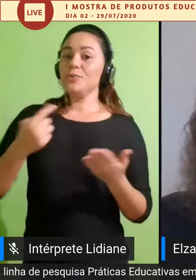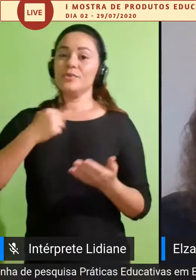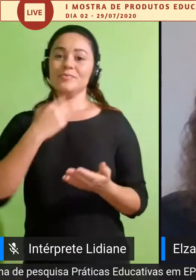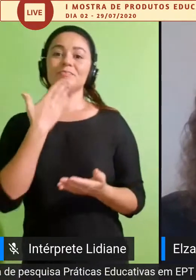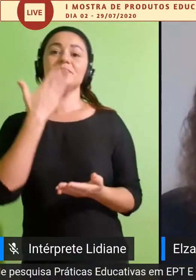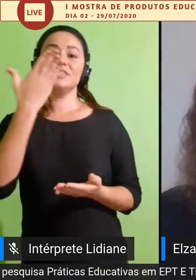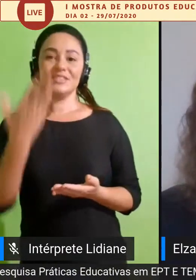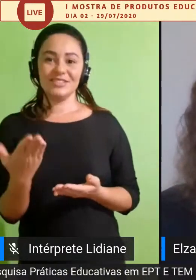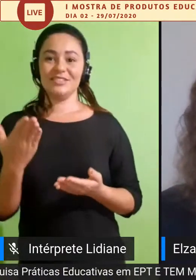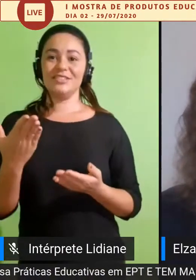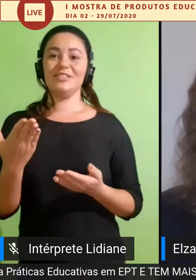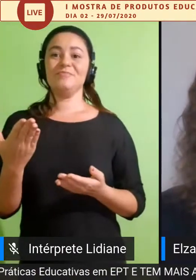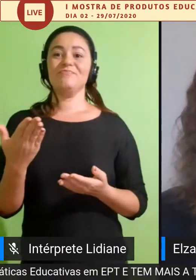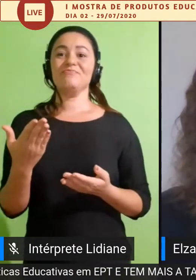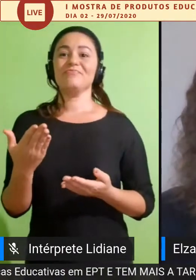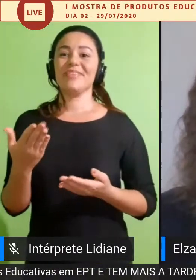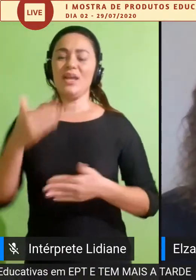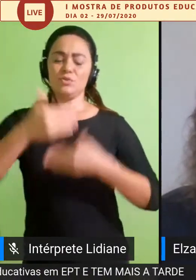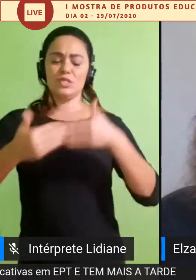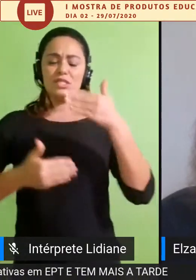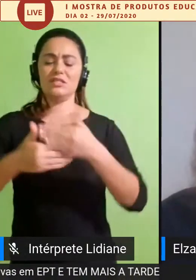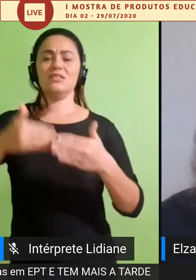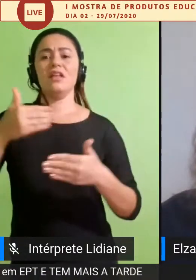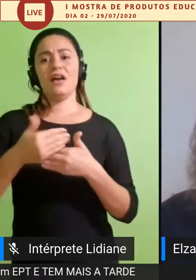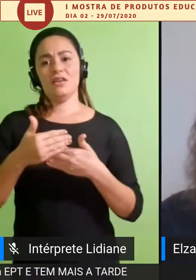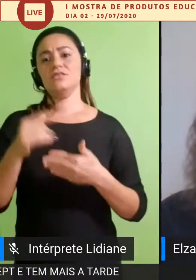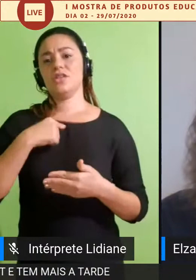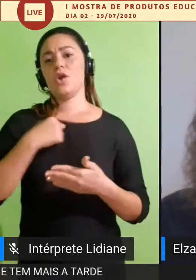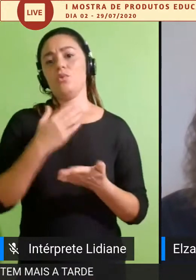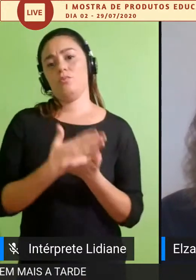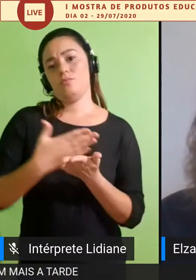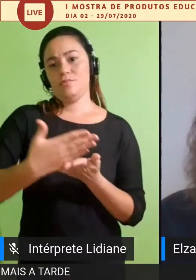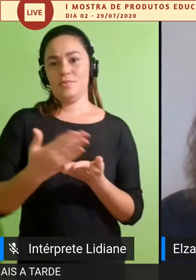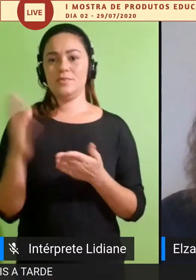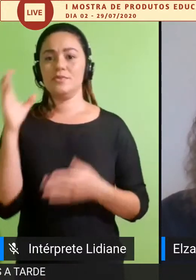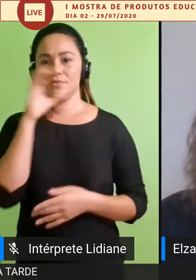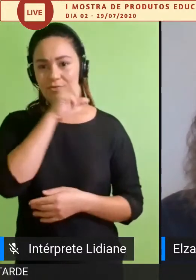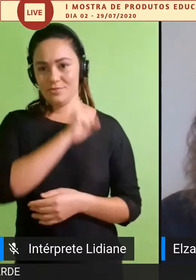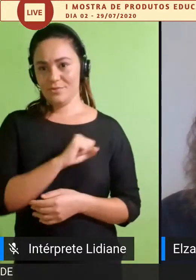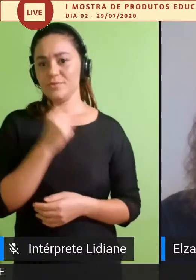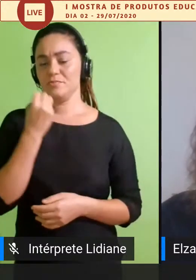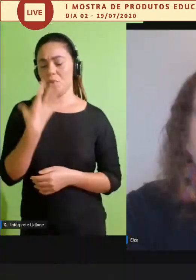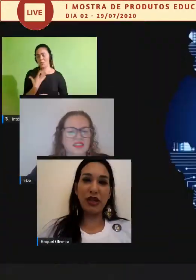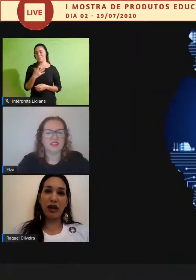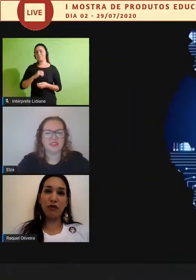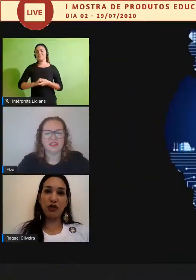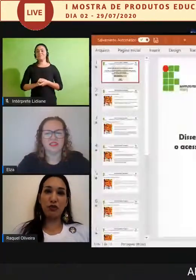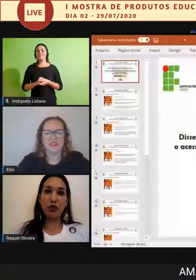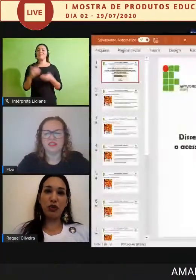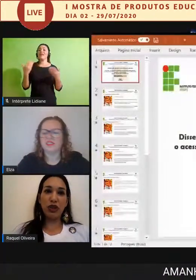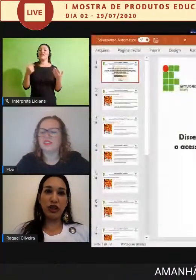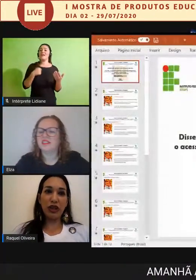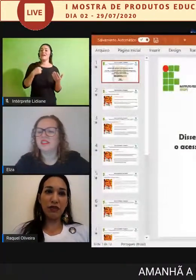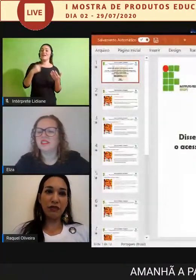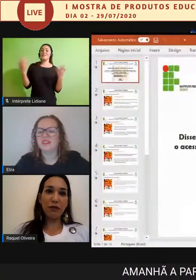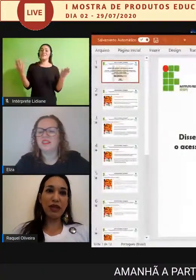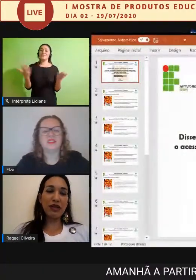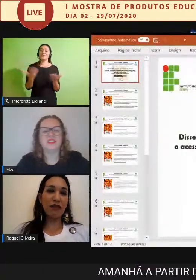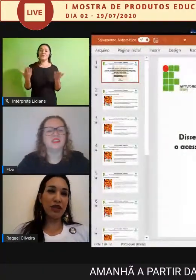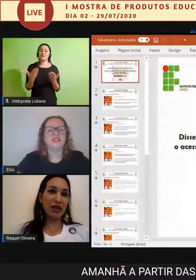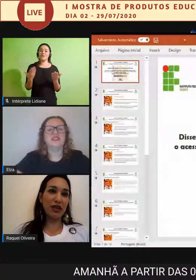logo. Dizer também, agradecer às professoras da mesa anterior, me senti muito feliz, foi uma mesa realmente muito